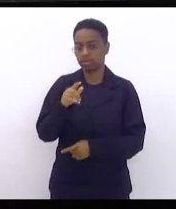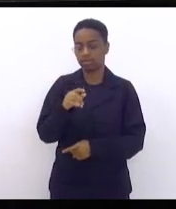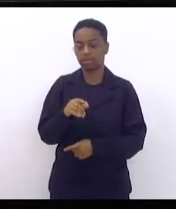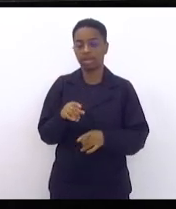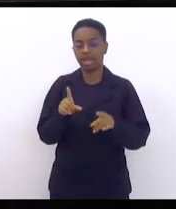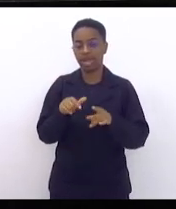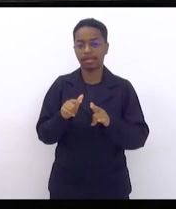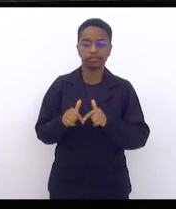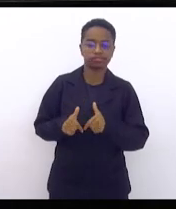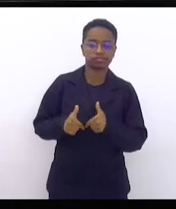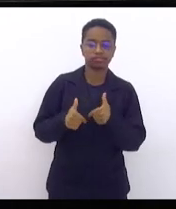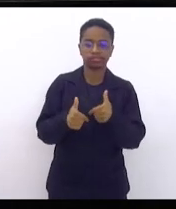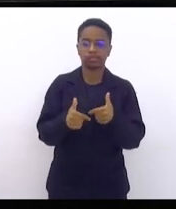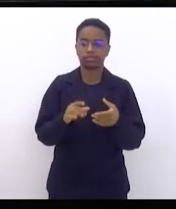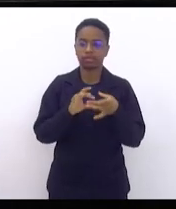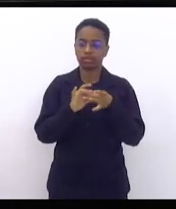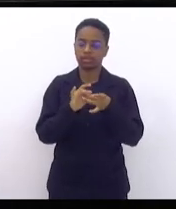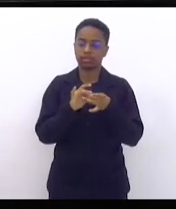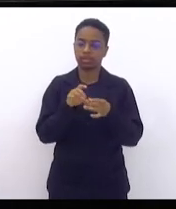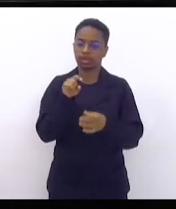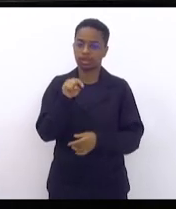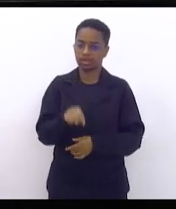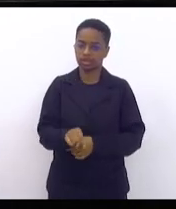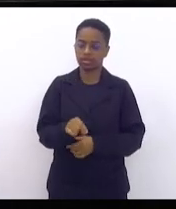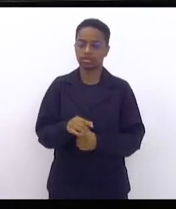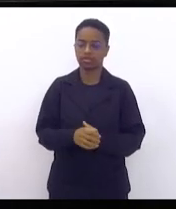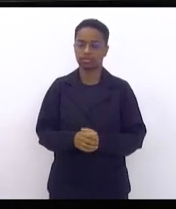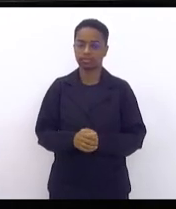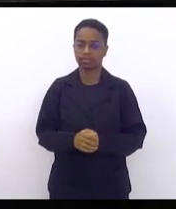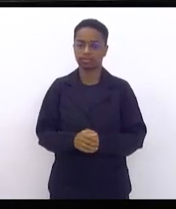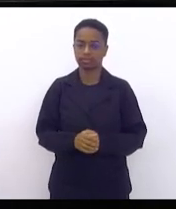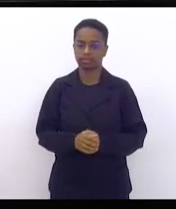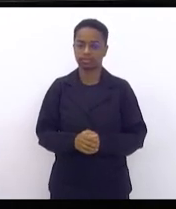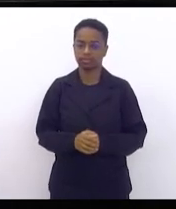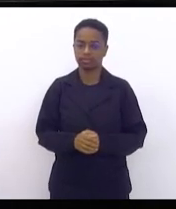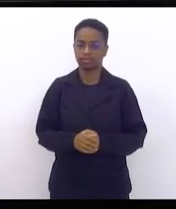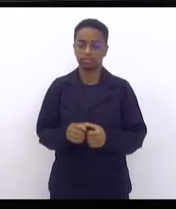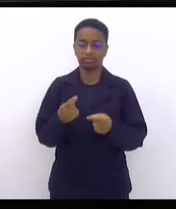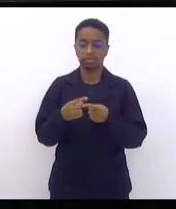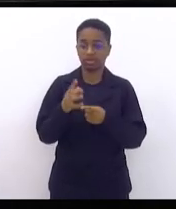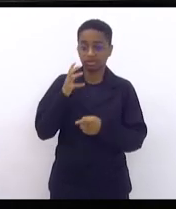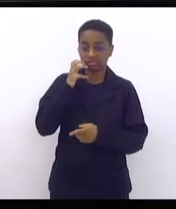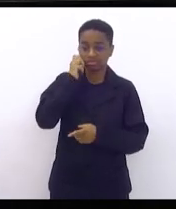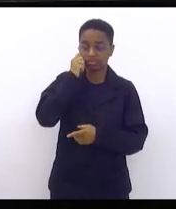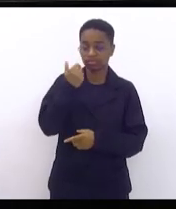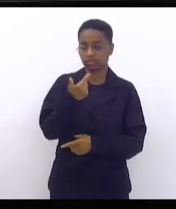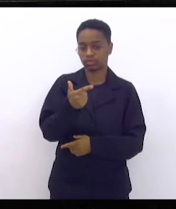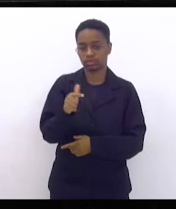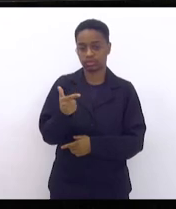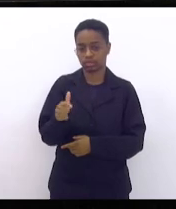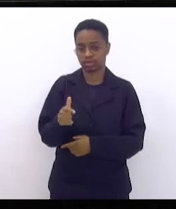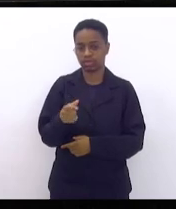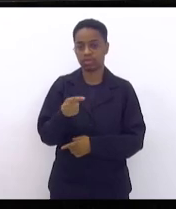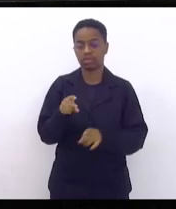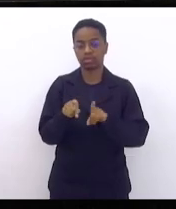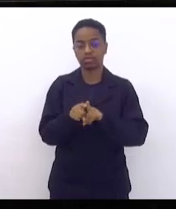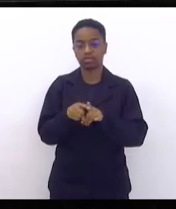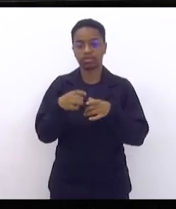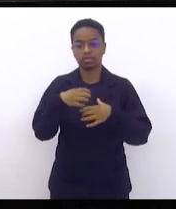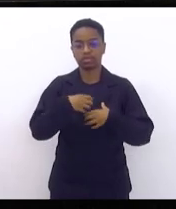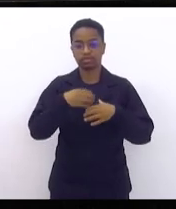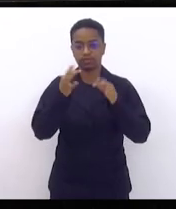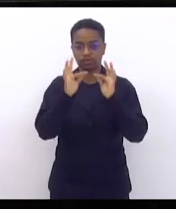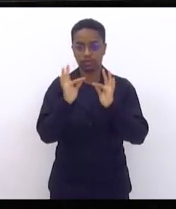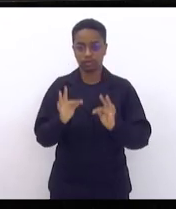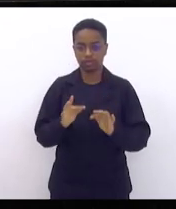um companheiro desse parlamentar que não tem constrangimento eu fico muito feliz com